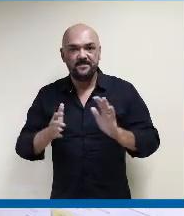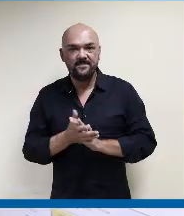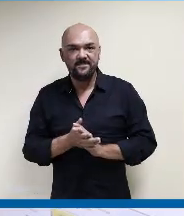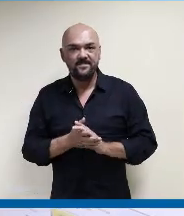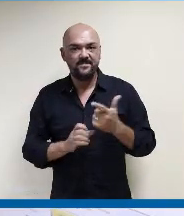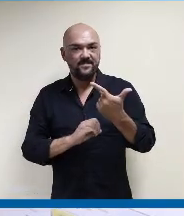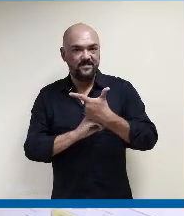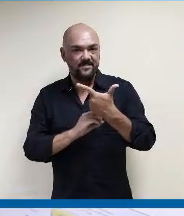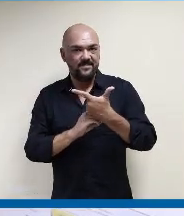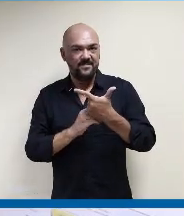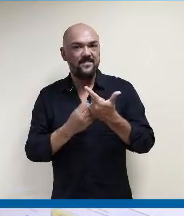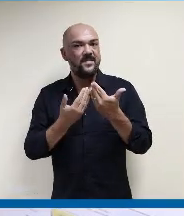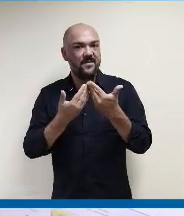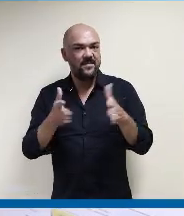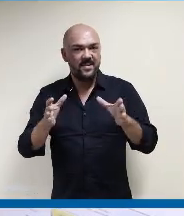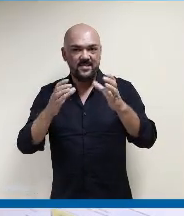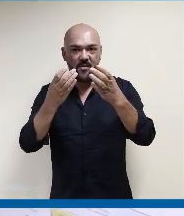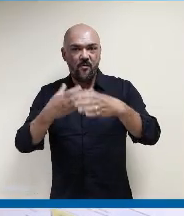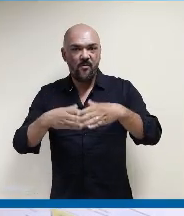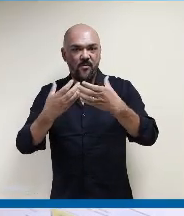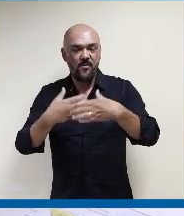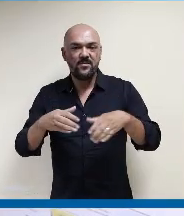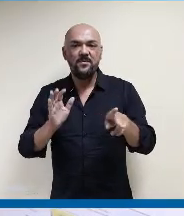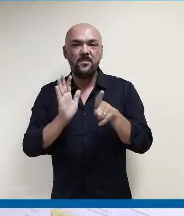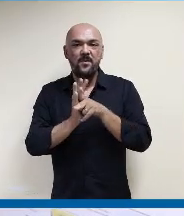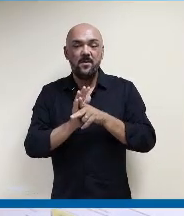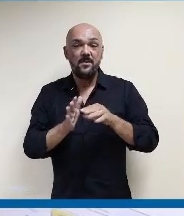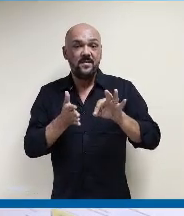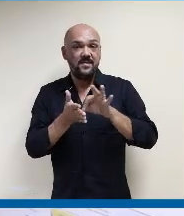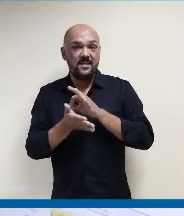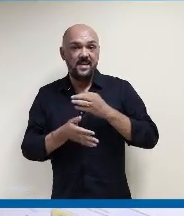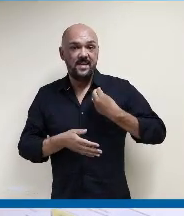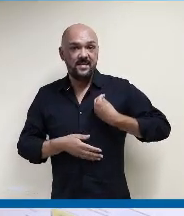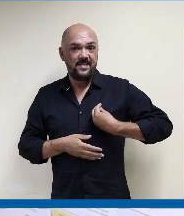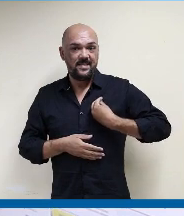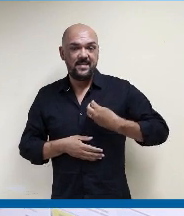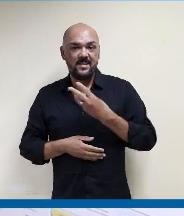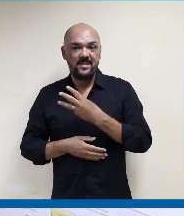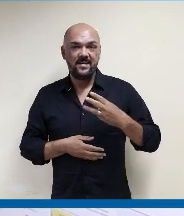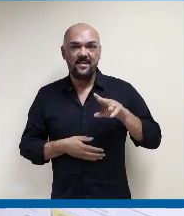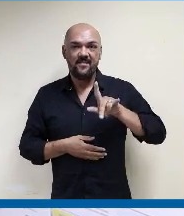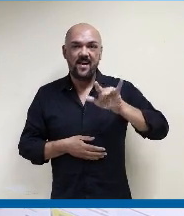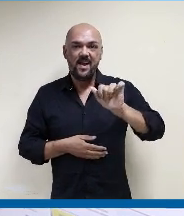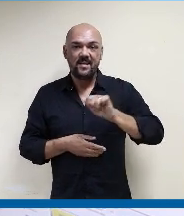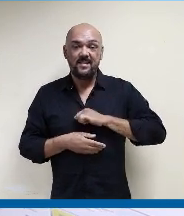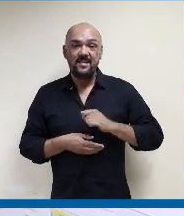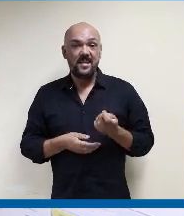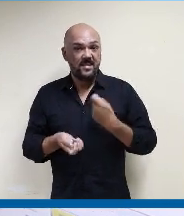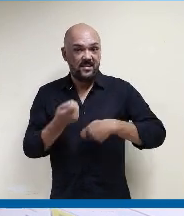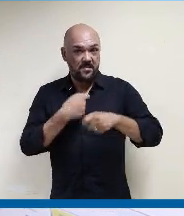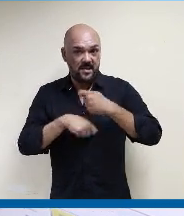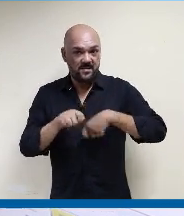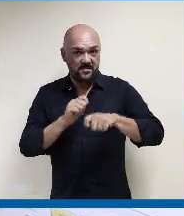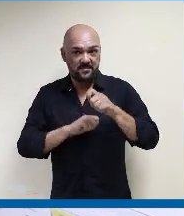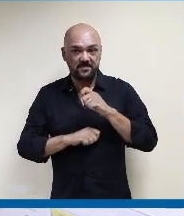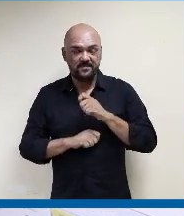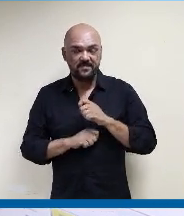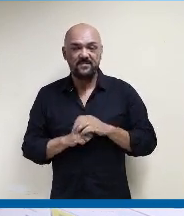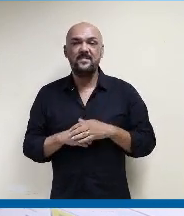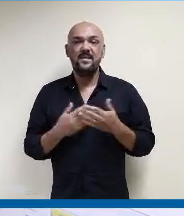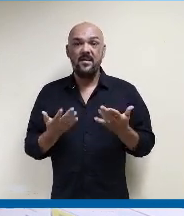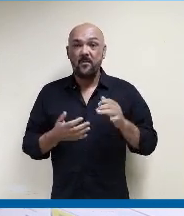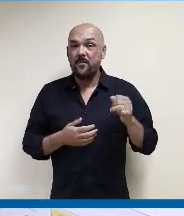olá o colégio pedro 2º deu início ao concurso público para preenchimento de 33 vagas para servidores técnico-administrativos